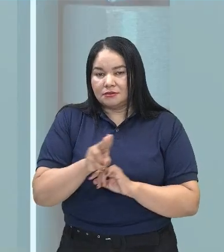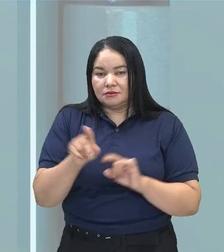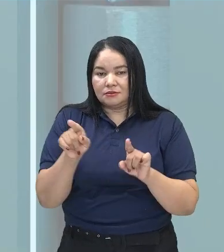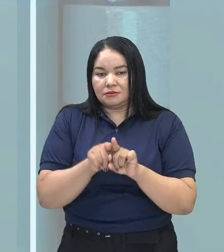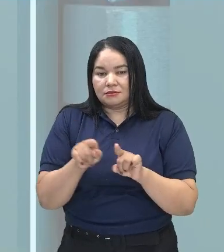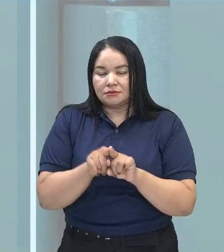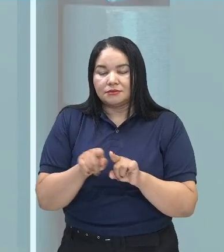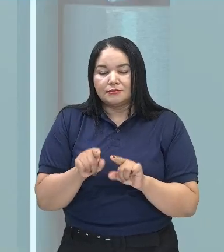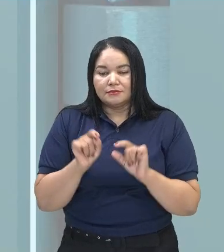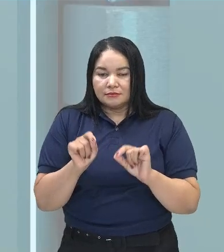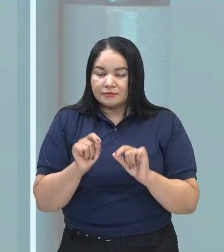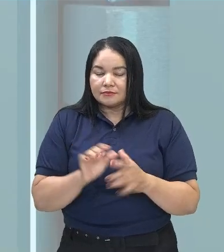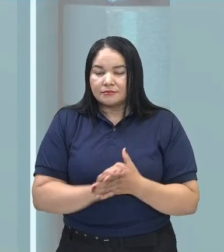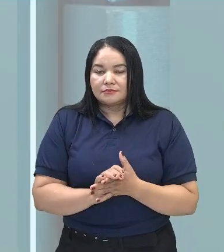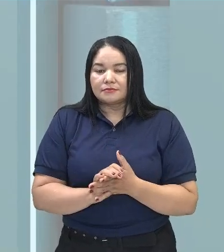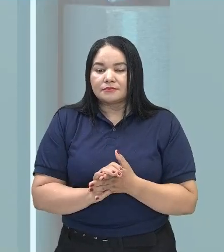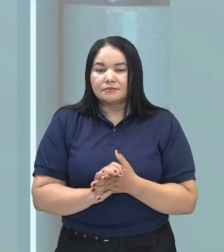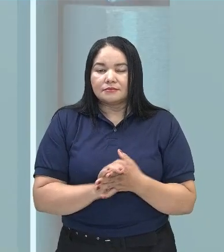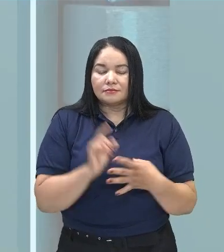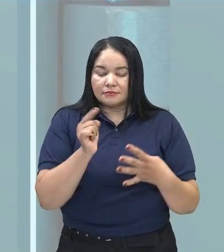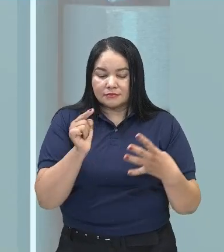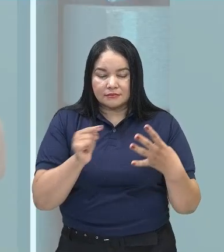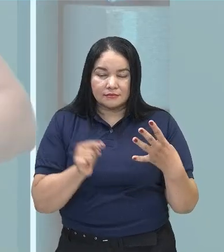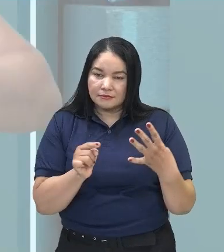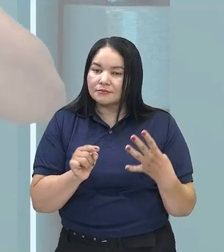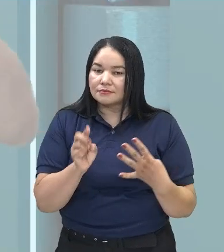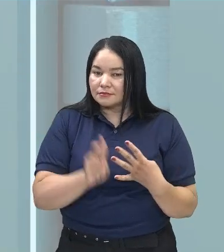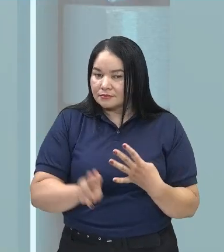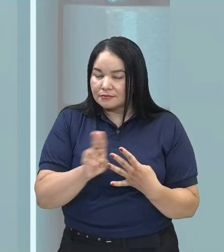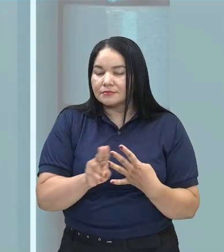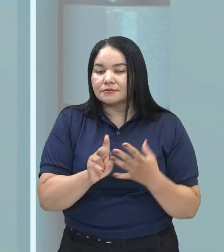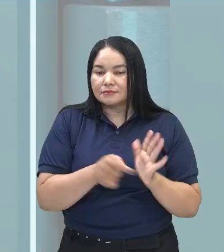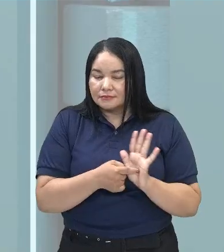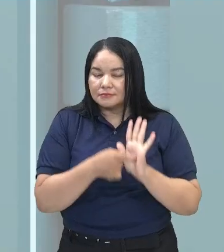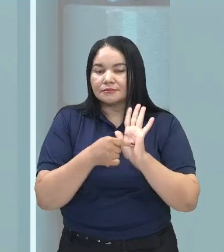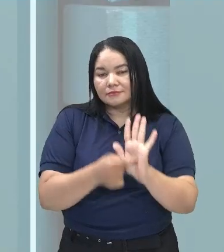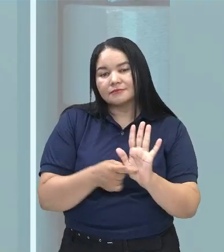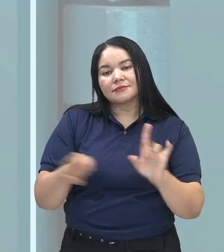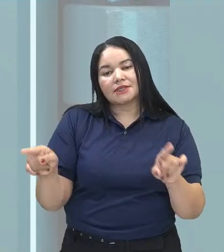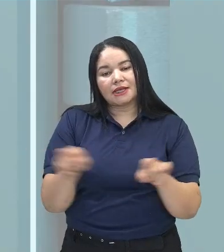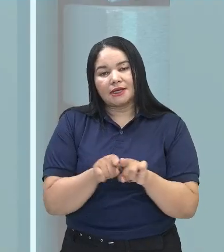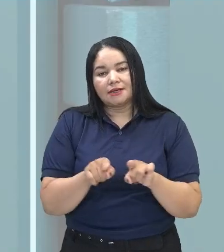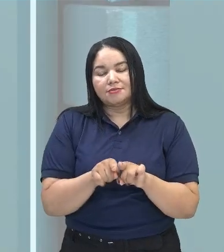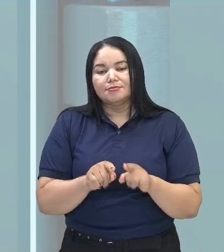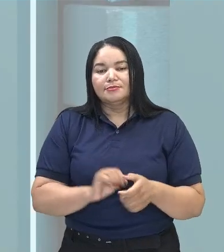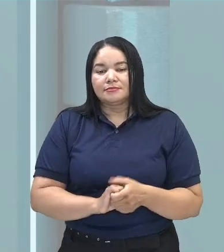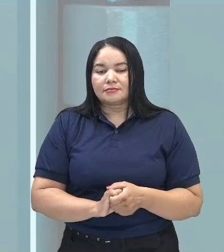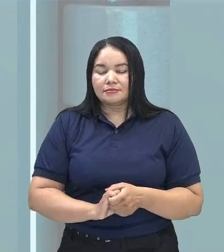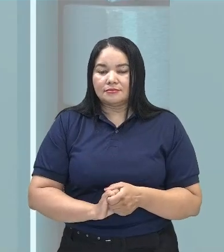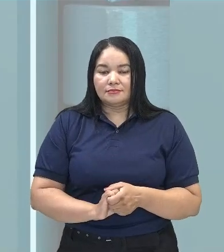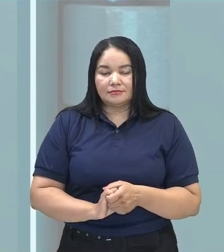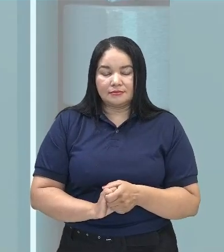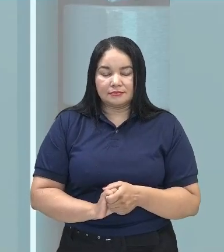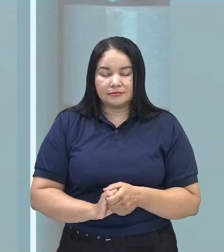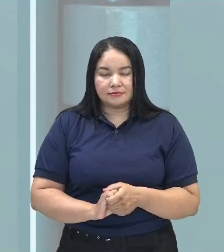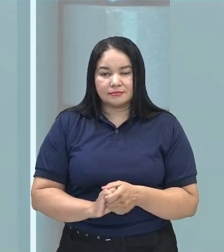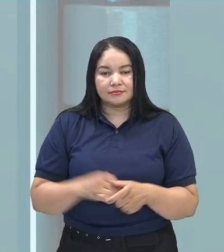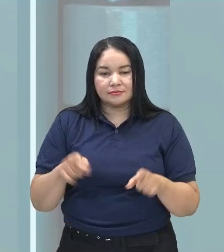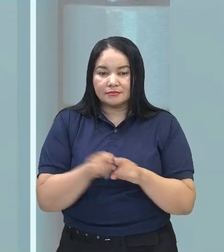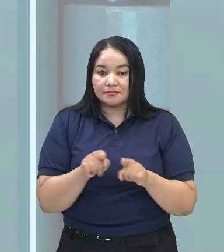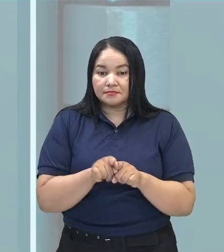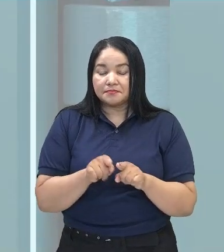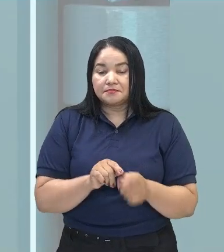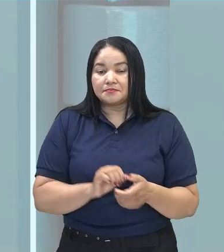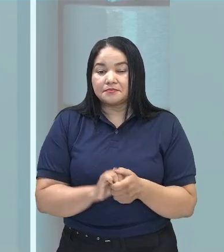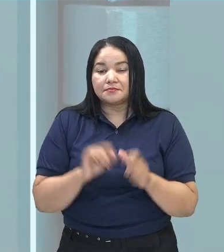utiliza, né, todas elas para enfatizar, né, e deixar